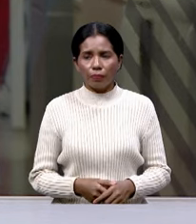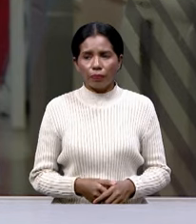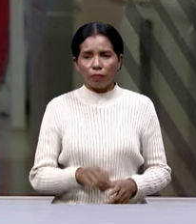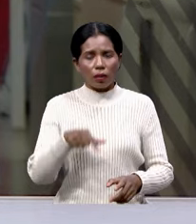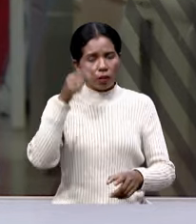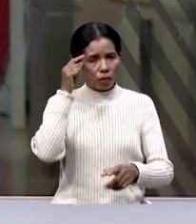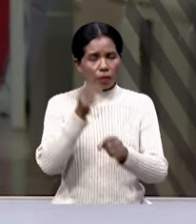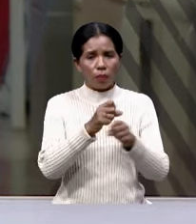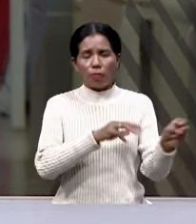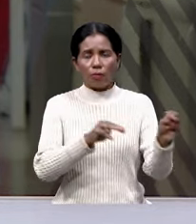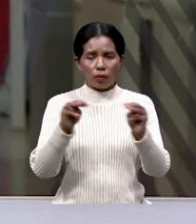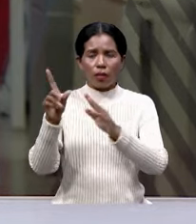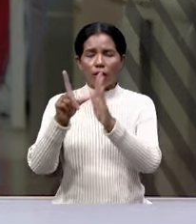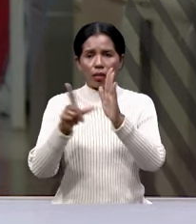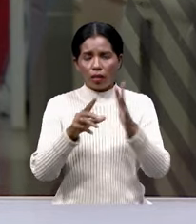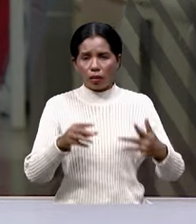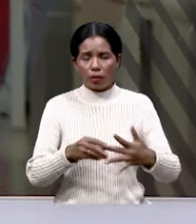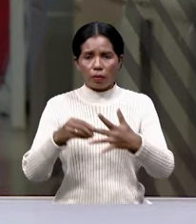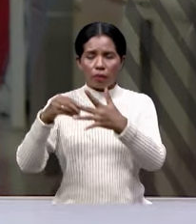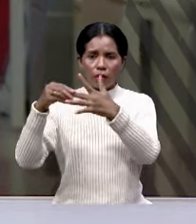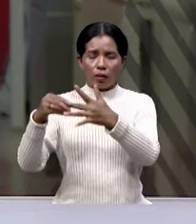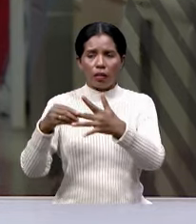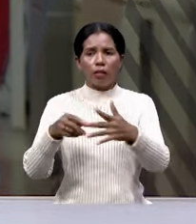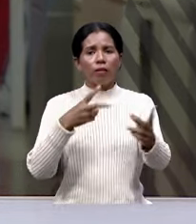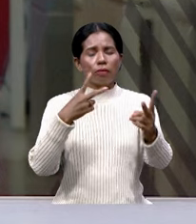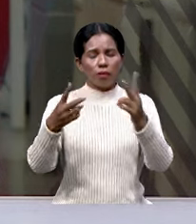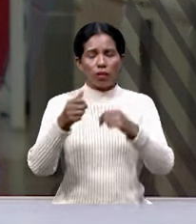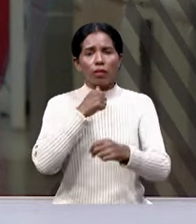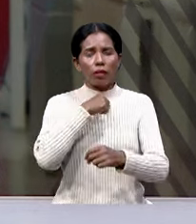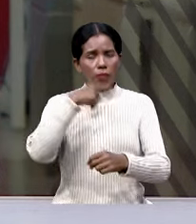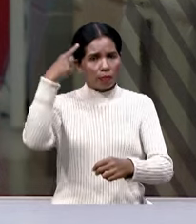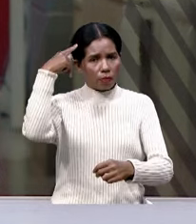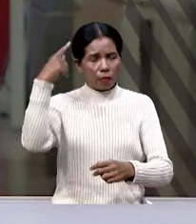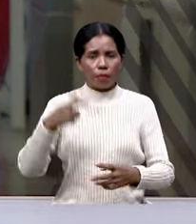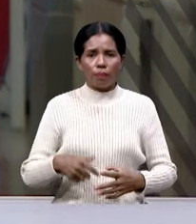Governo ralo alteração para regime especial aprovisionamento, visita Papa Francisco.